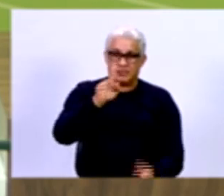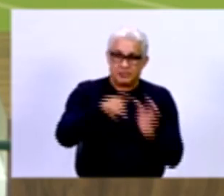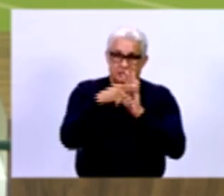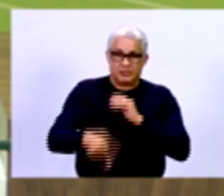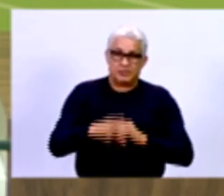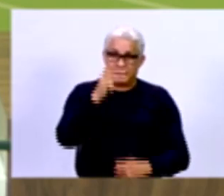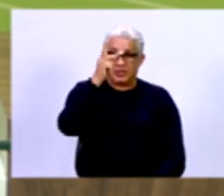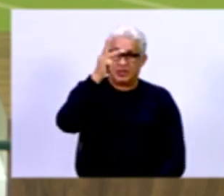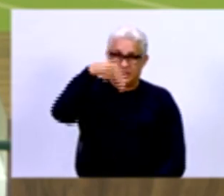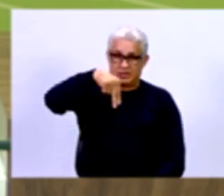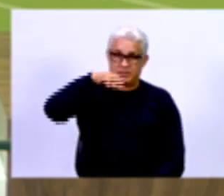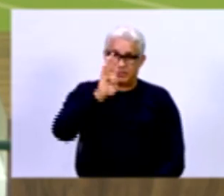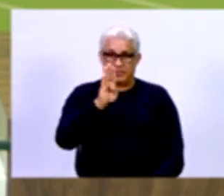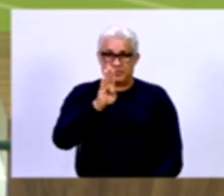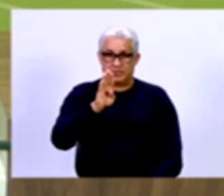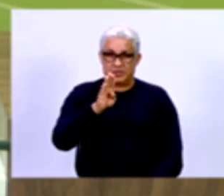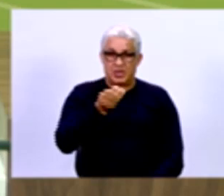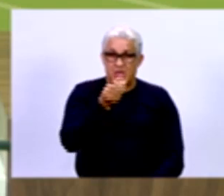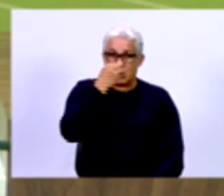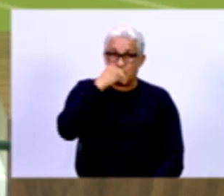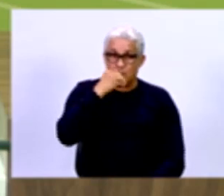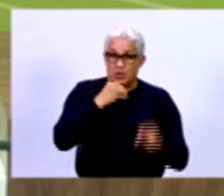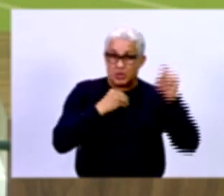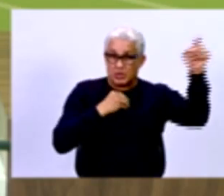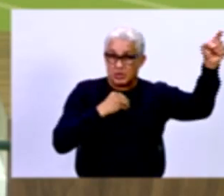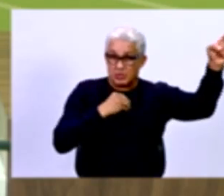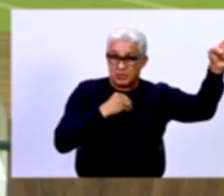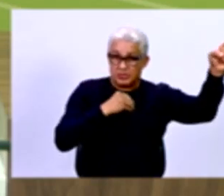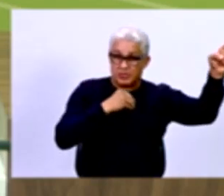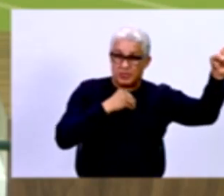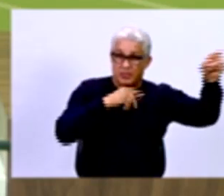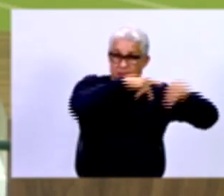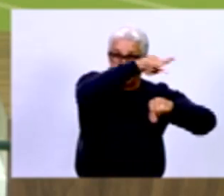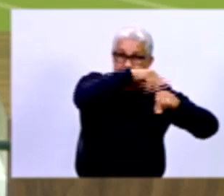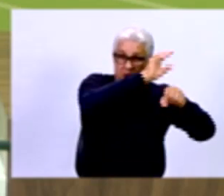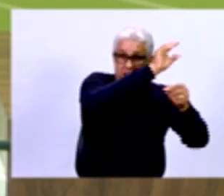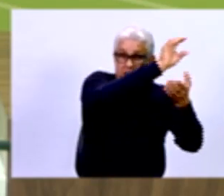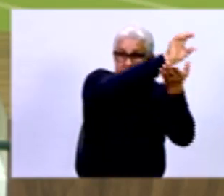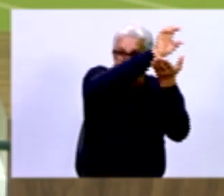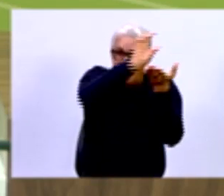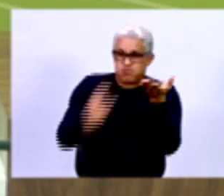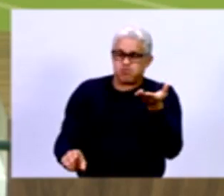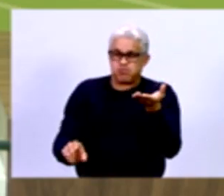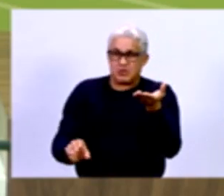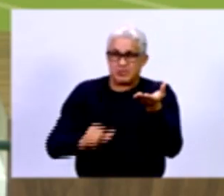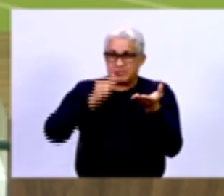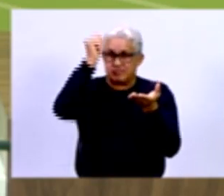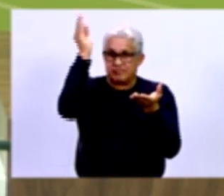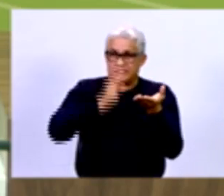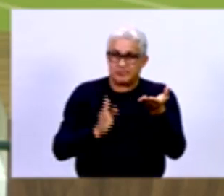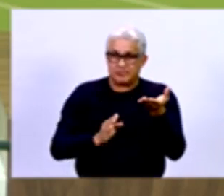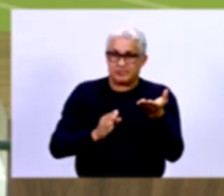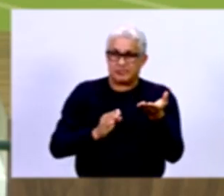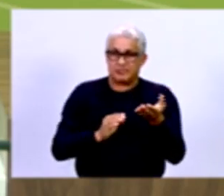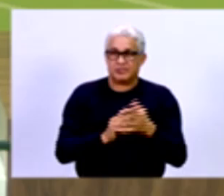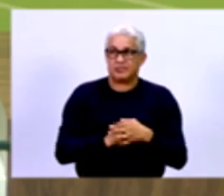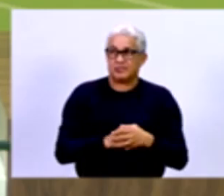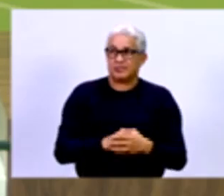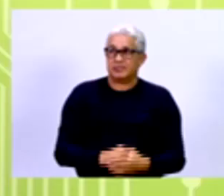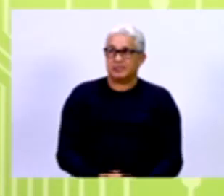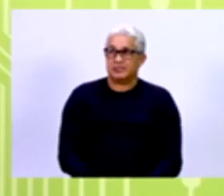Os seus lucros remetidos do exterior para o Brasil vão entrar na nossa conta do nosso Produto Nacional